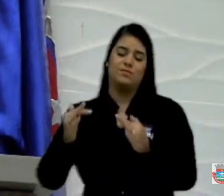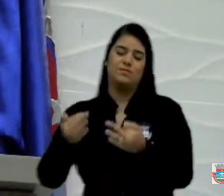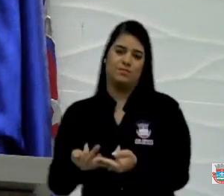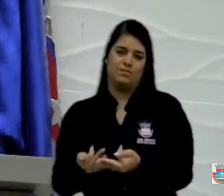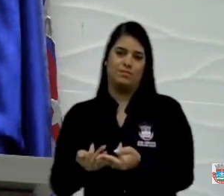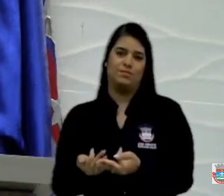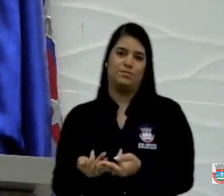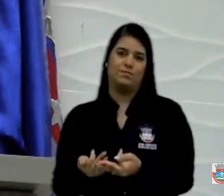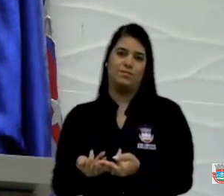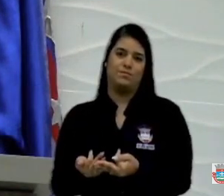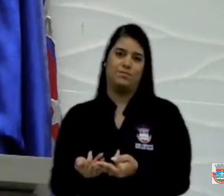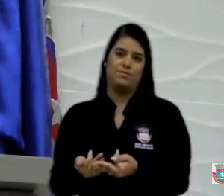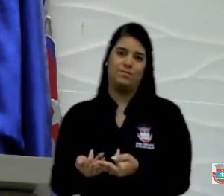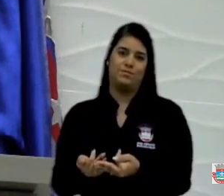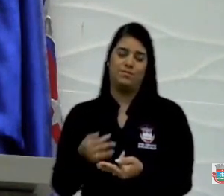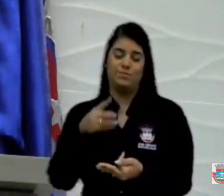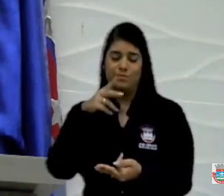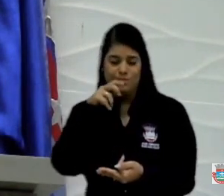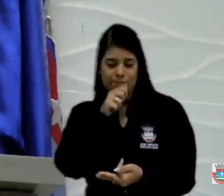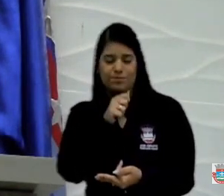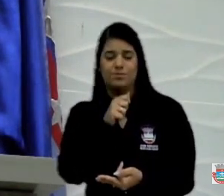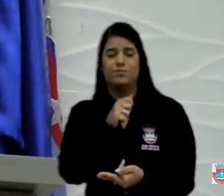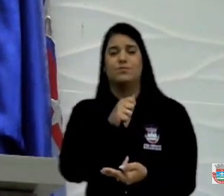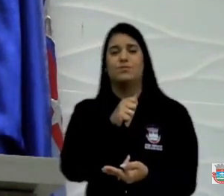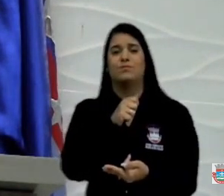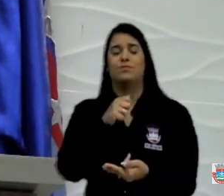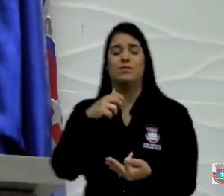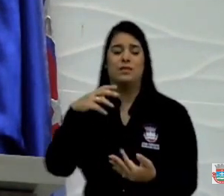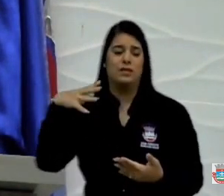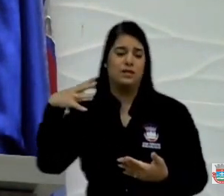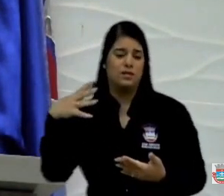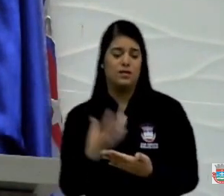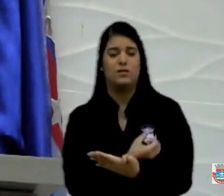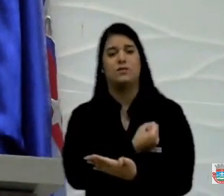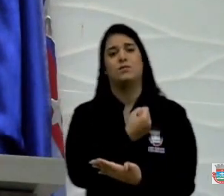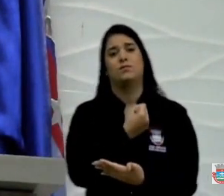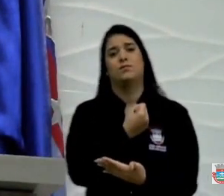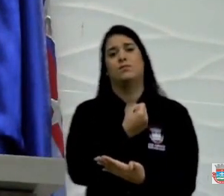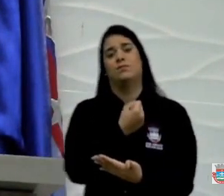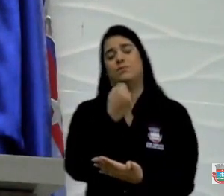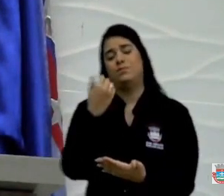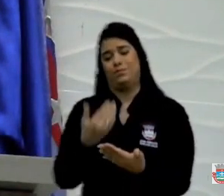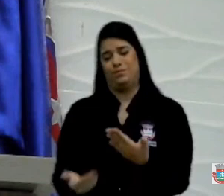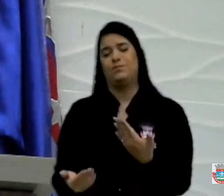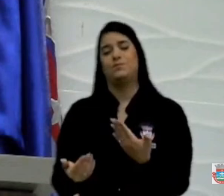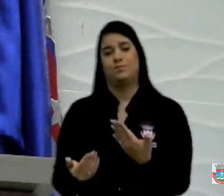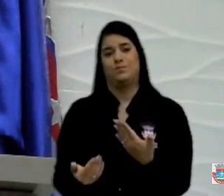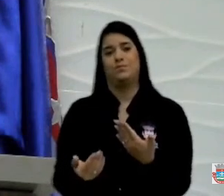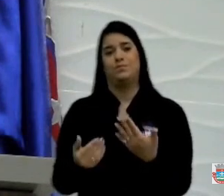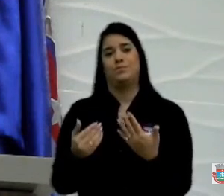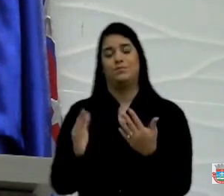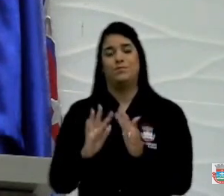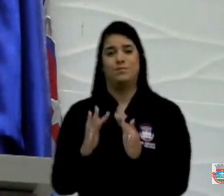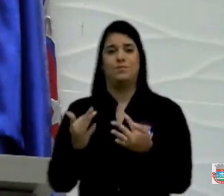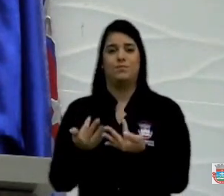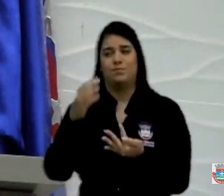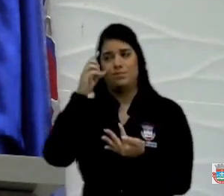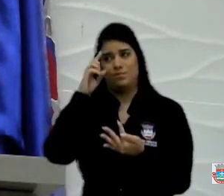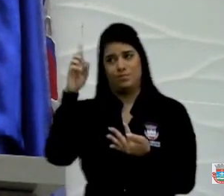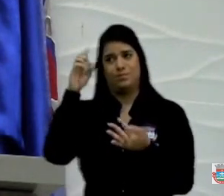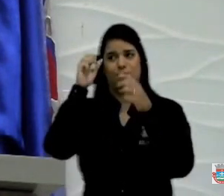familiares, e dando muita força para enfrentar e superar esse momento difícil de perda, que é de um ente querido. Que Deus possa estar